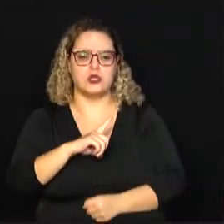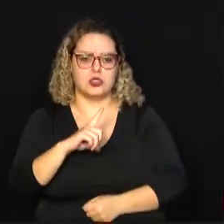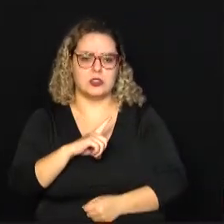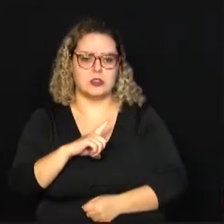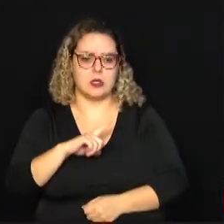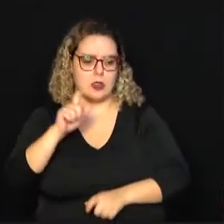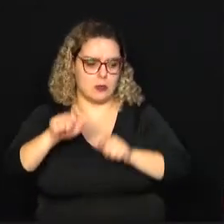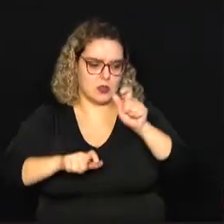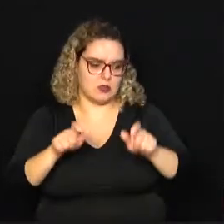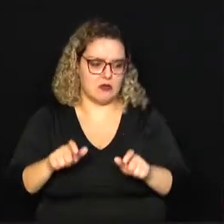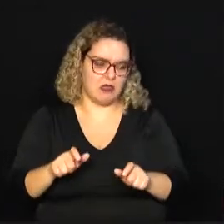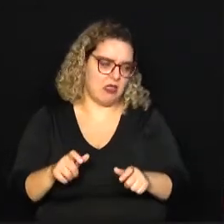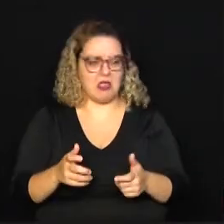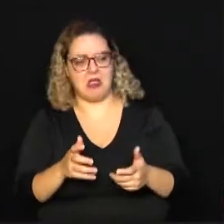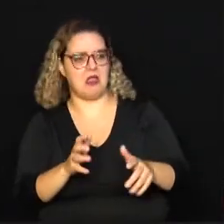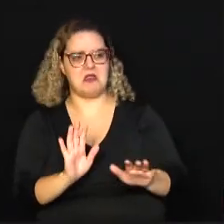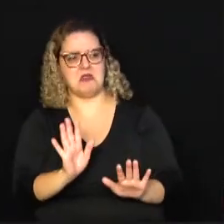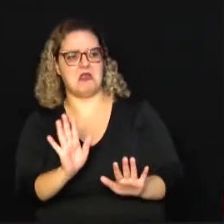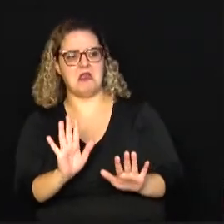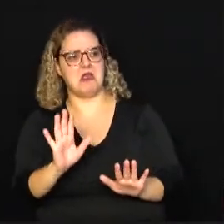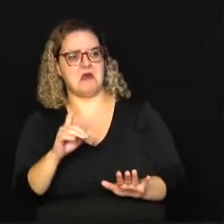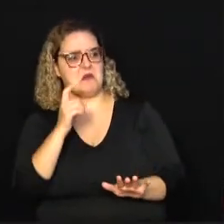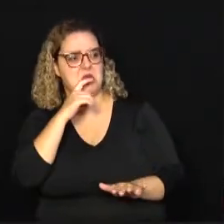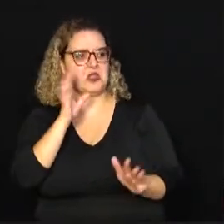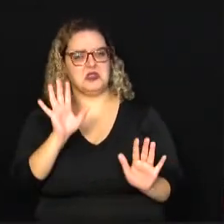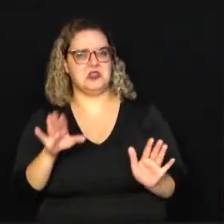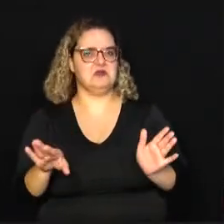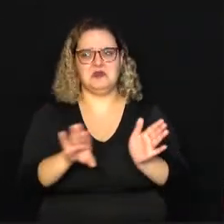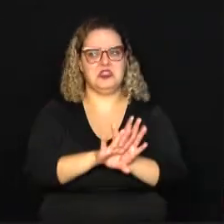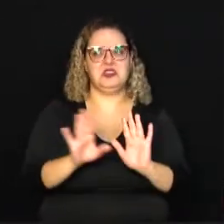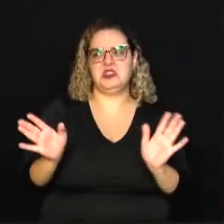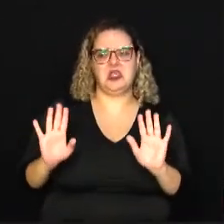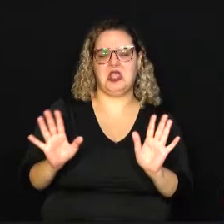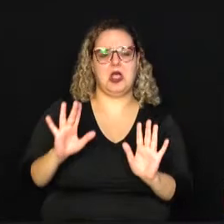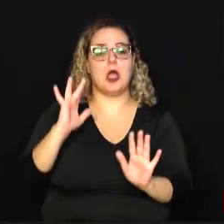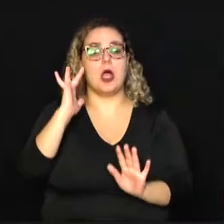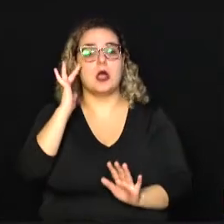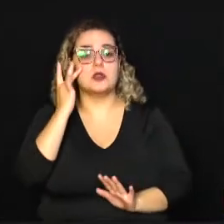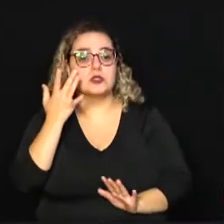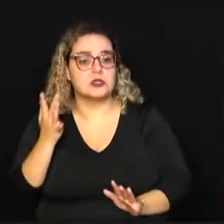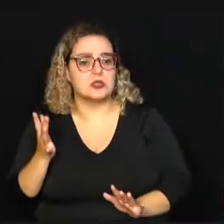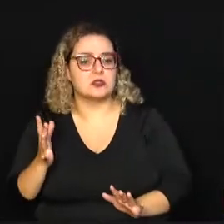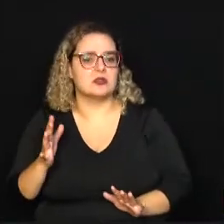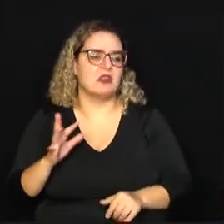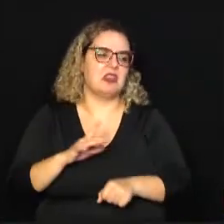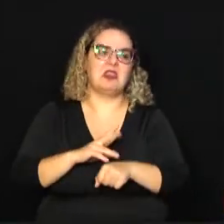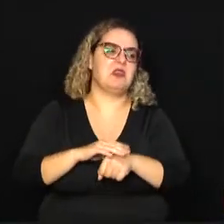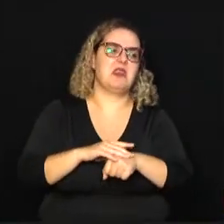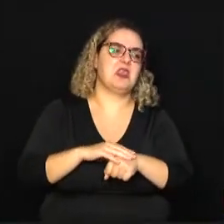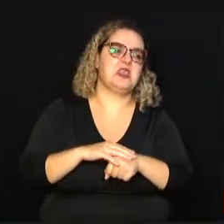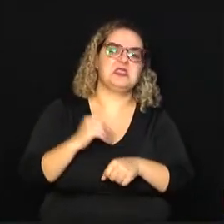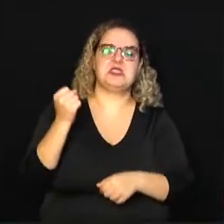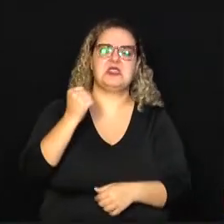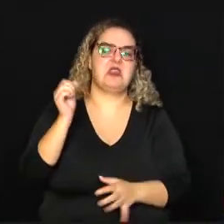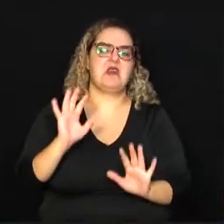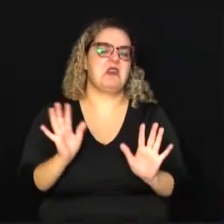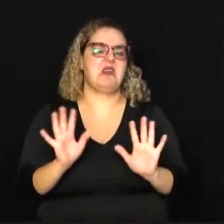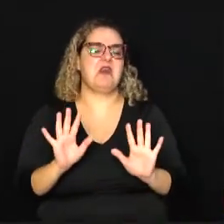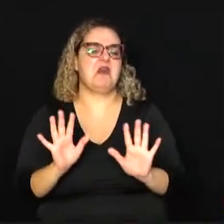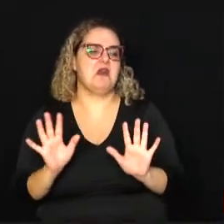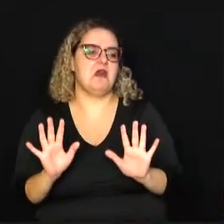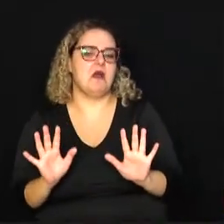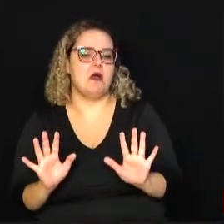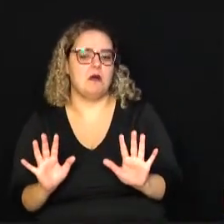os negacionistas ainda, né, dizendo que não ia chegar, ou achando que a doença não era uma doença tão nociva, tão letal.